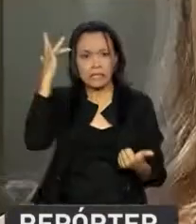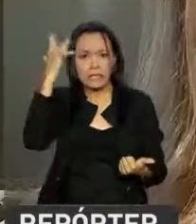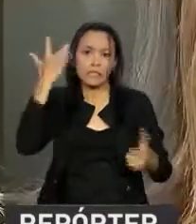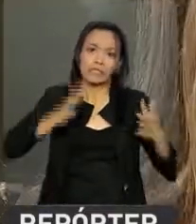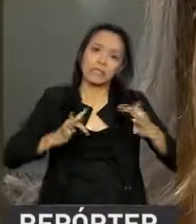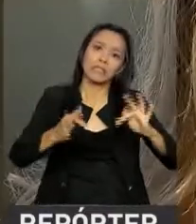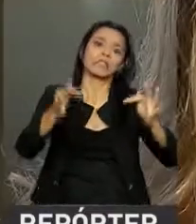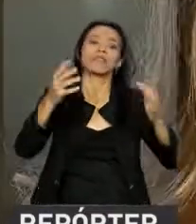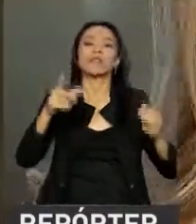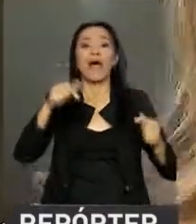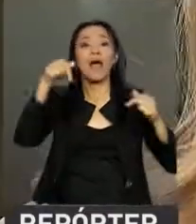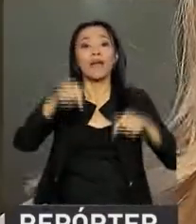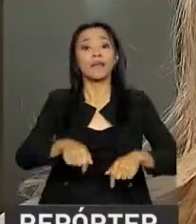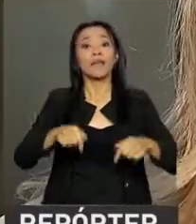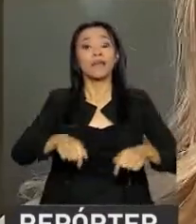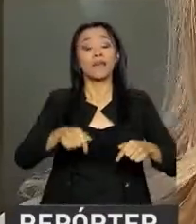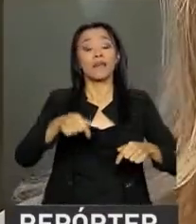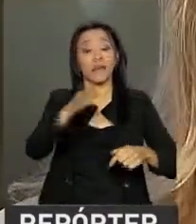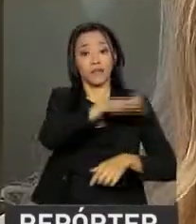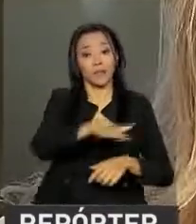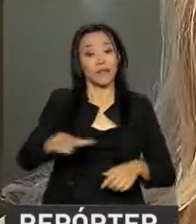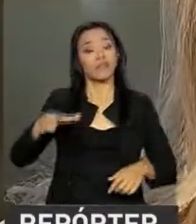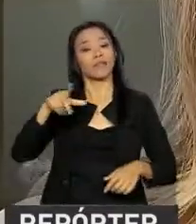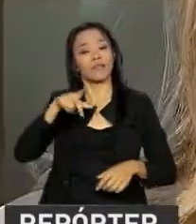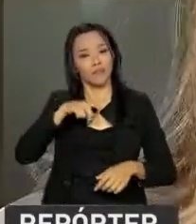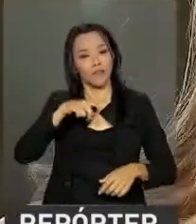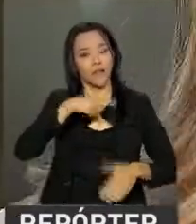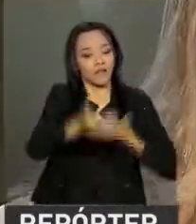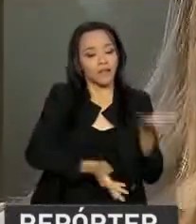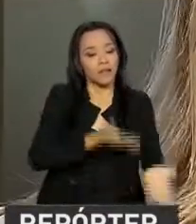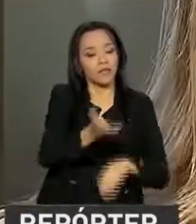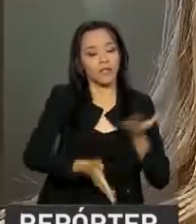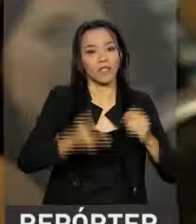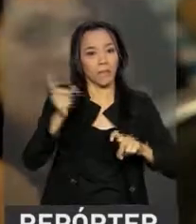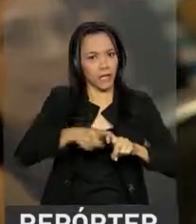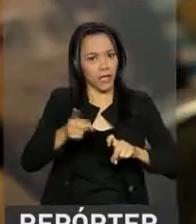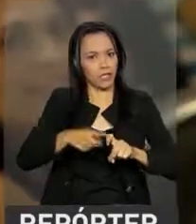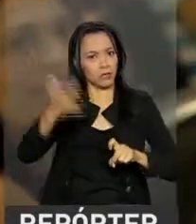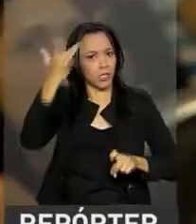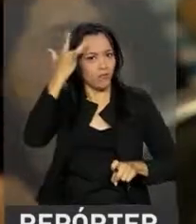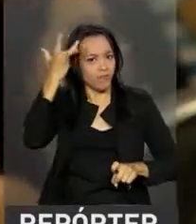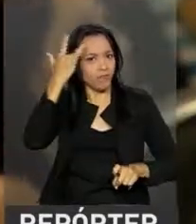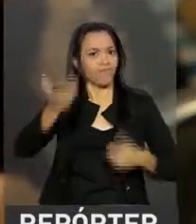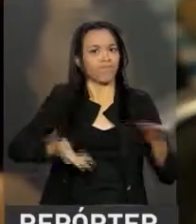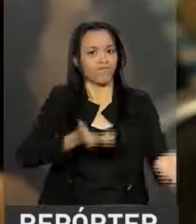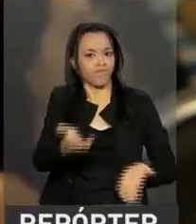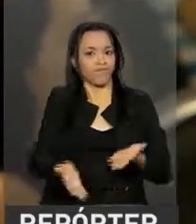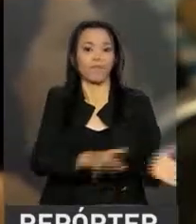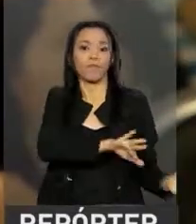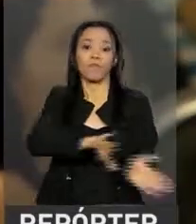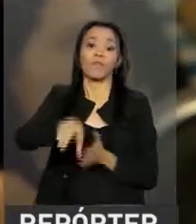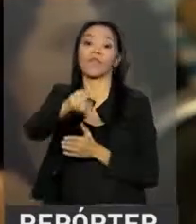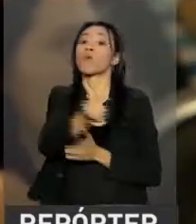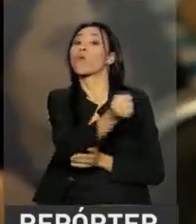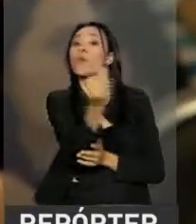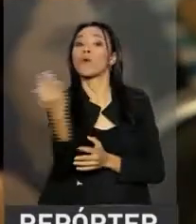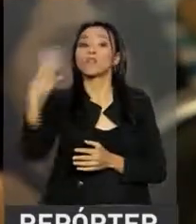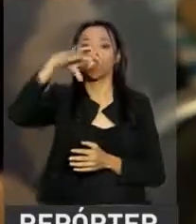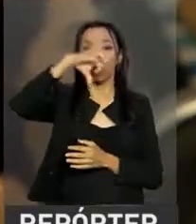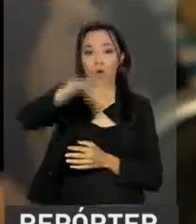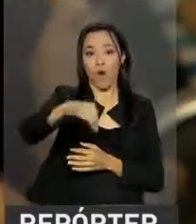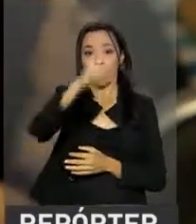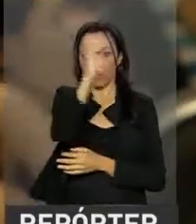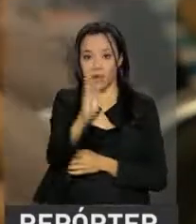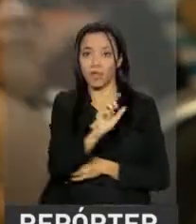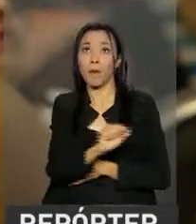aqui as crianças são atendidas citado e dedicados à rede sarah tem nove hospitais no país e é mantida